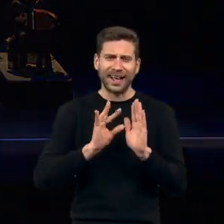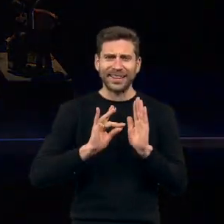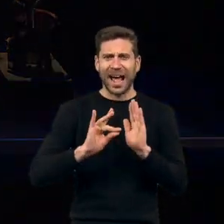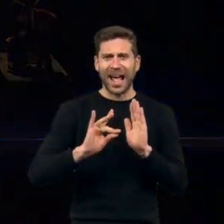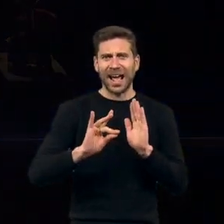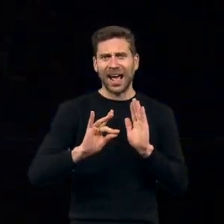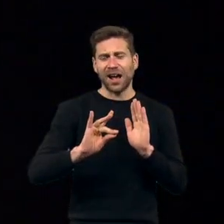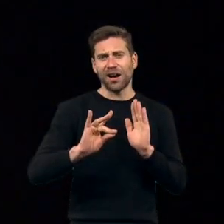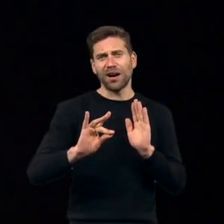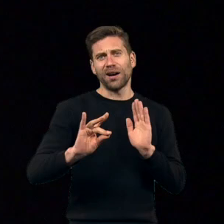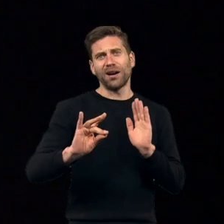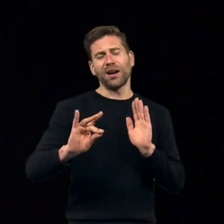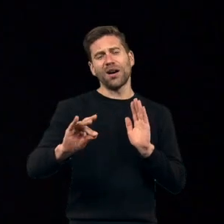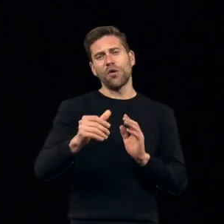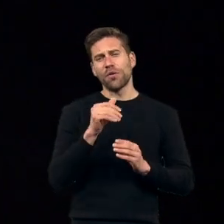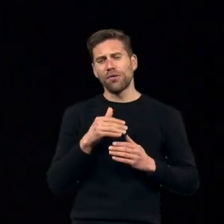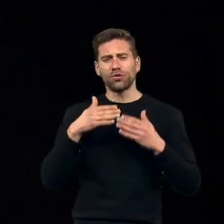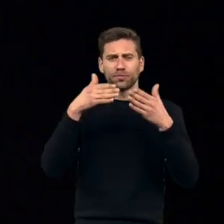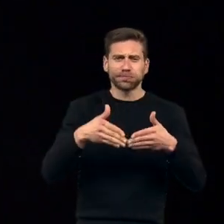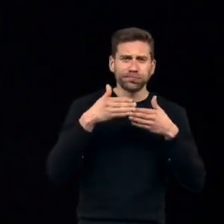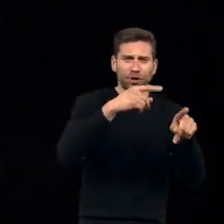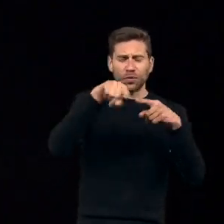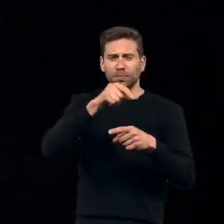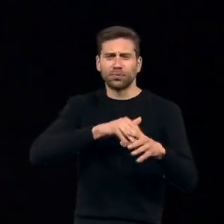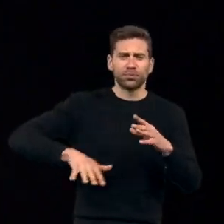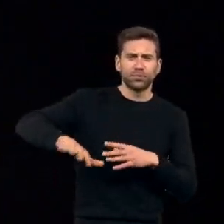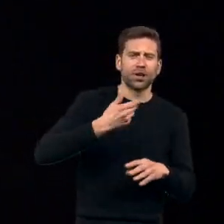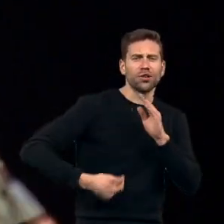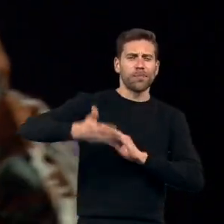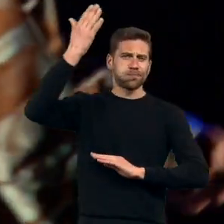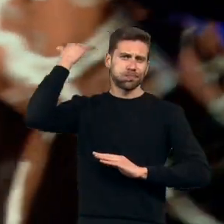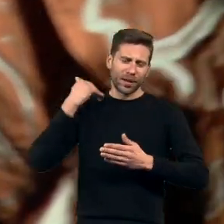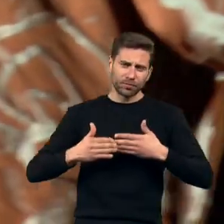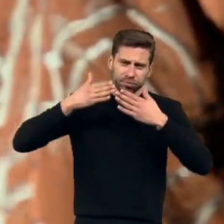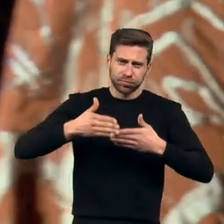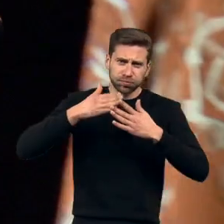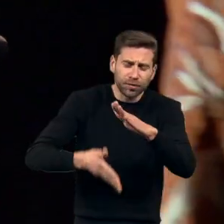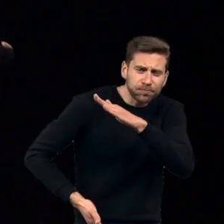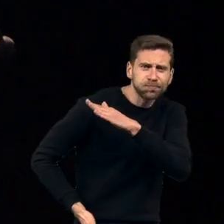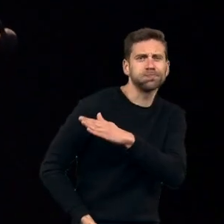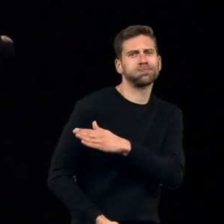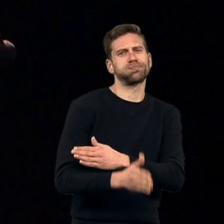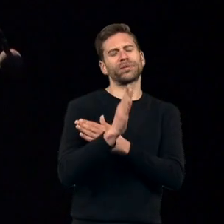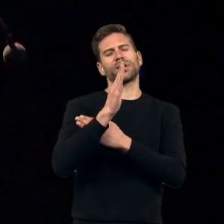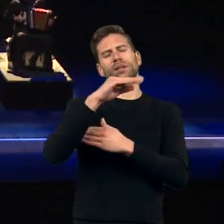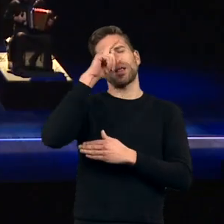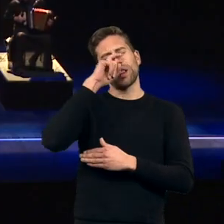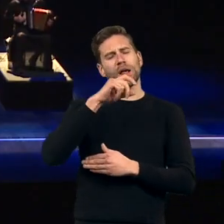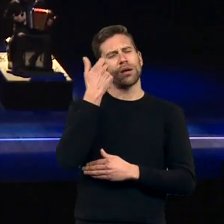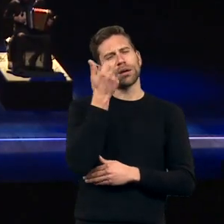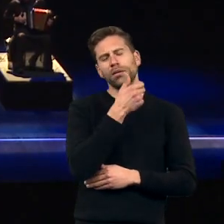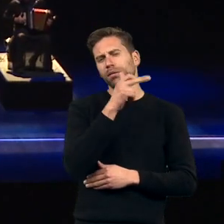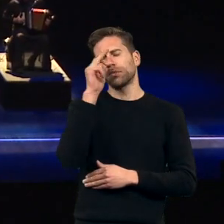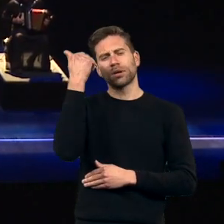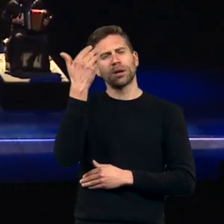O grande cais de onde partimos em navios nações, o grande cais anterior, eterno e divino. De